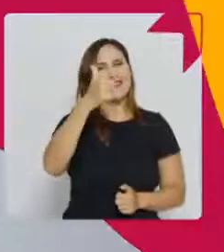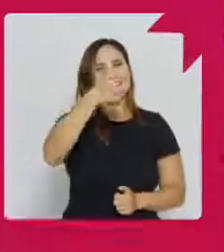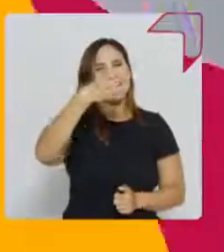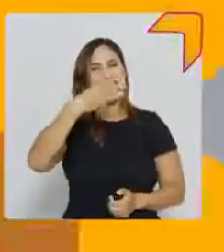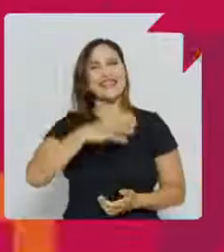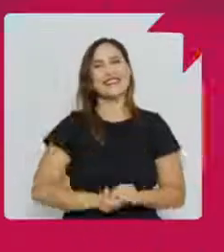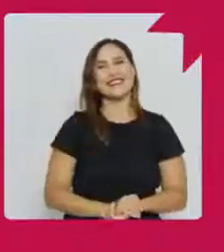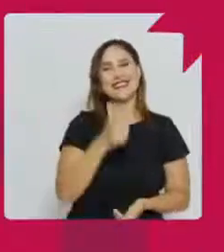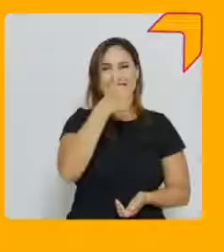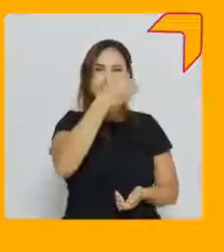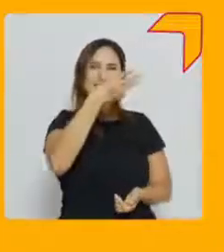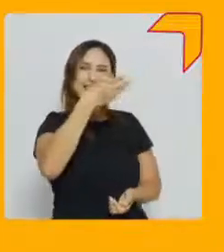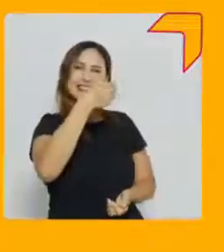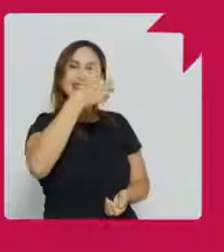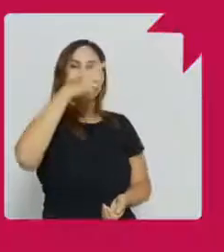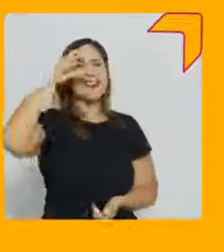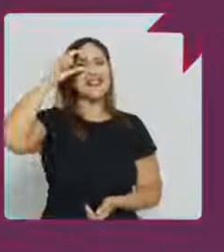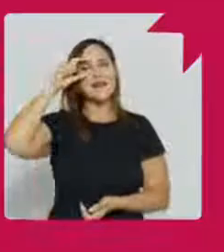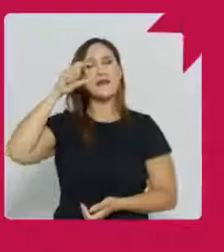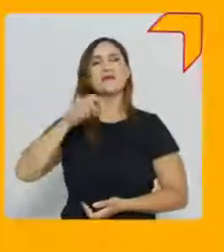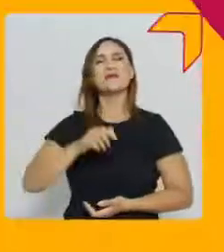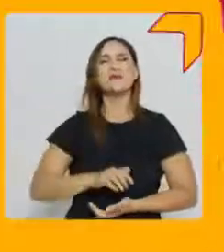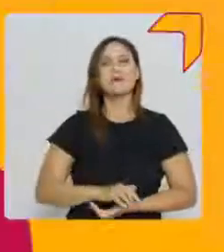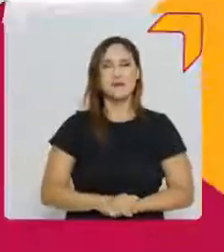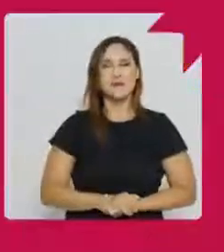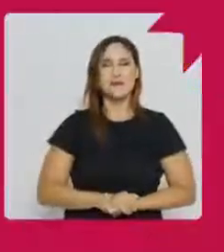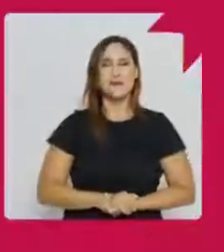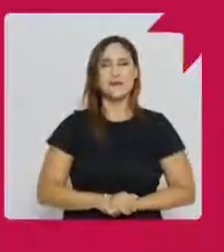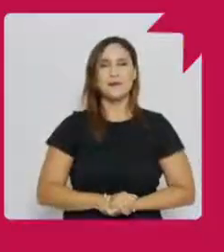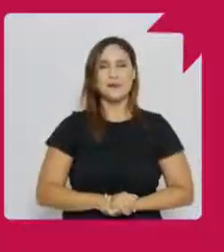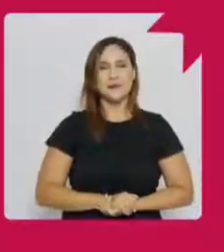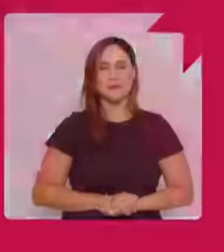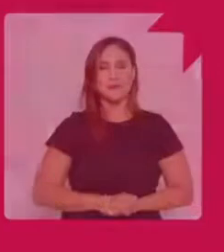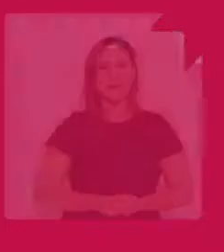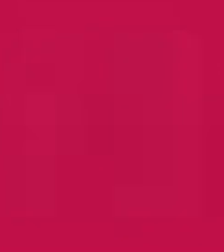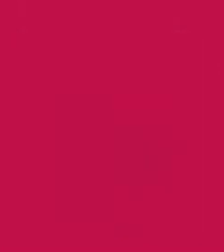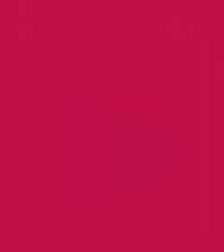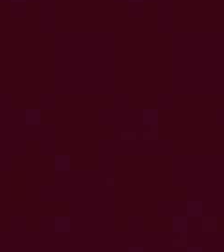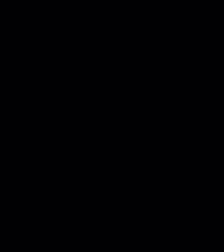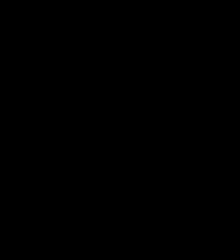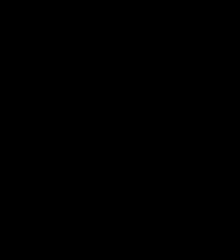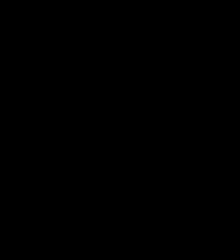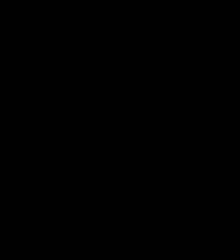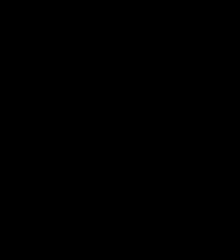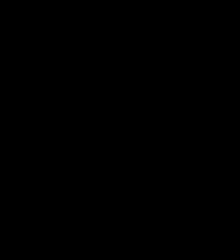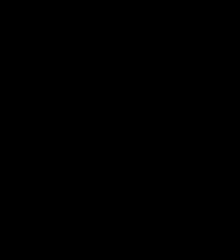13. Zé 13, é 13, é 13, é Zé. É 13.